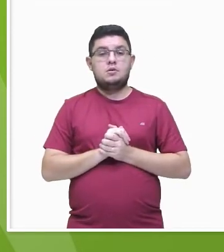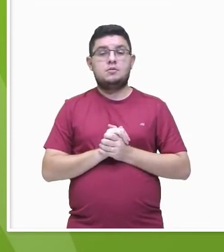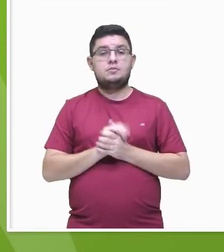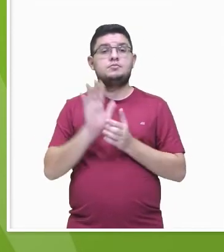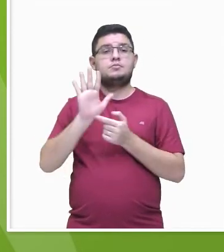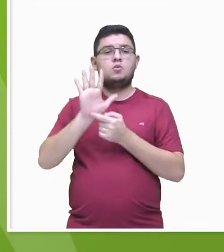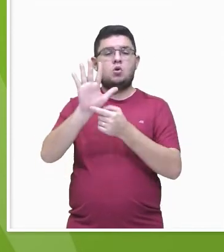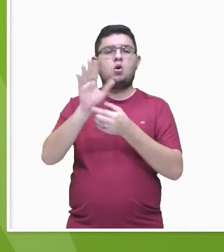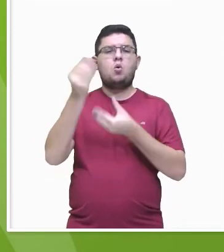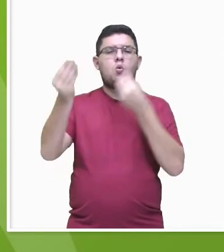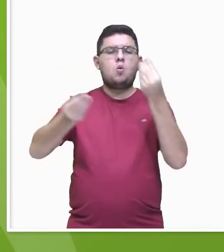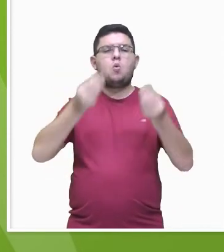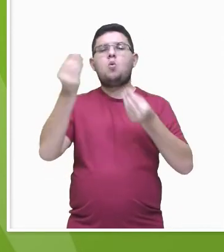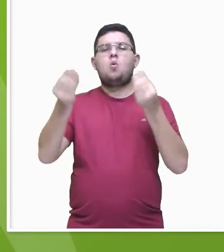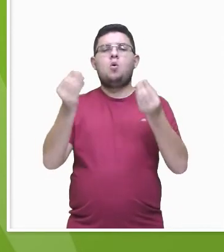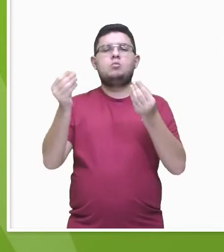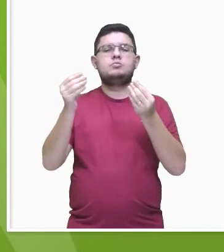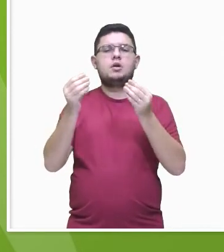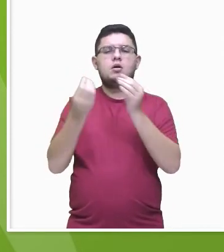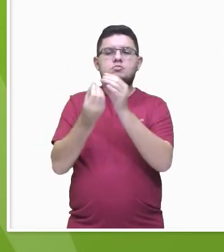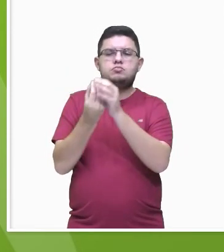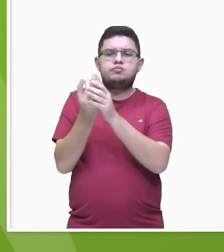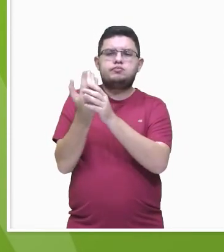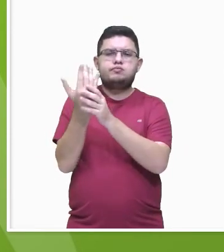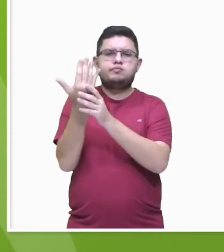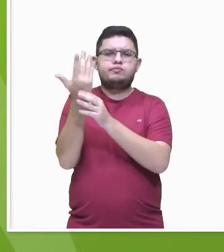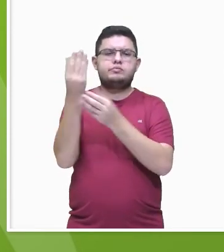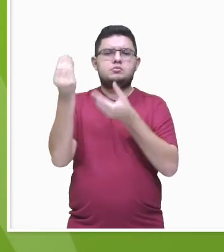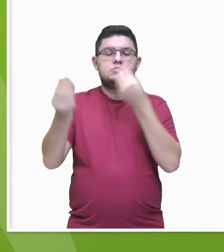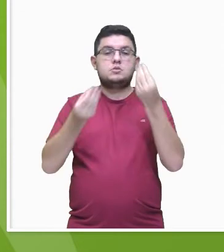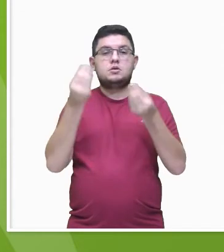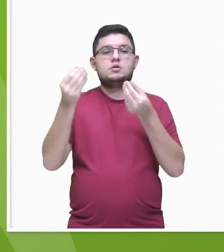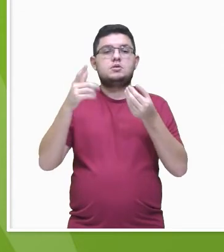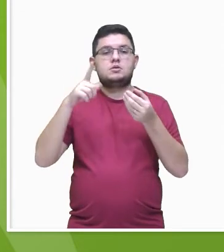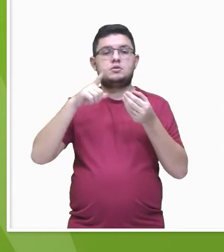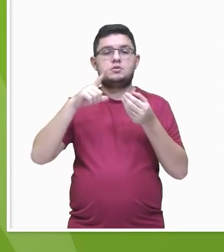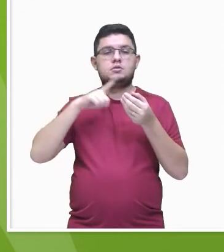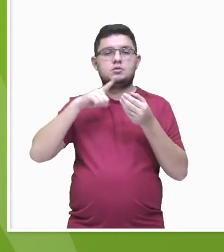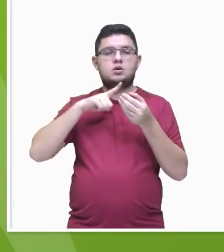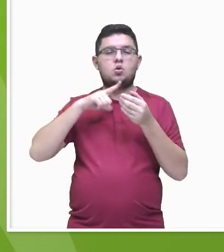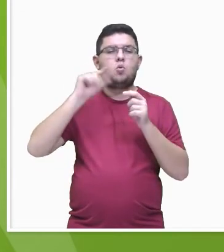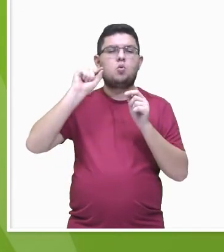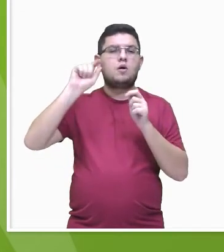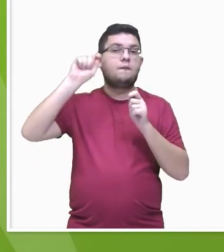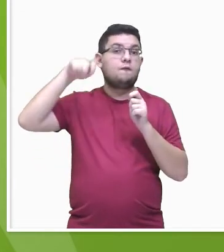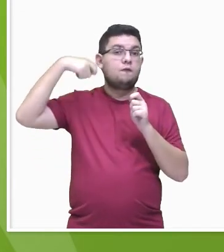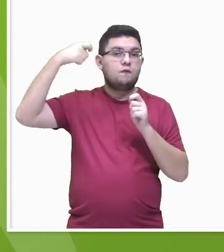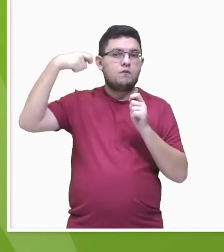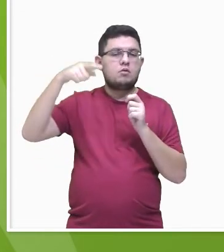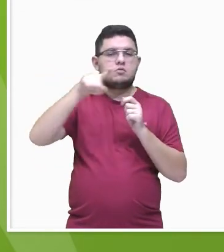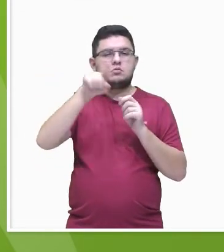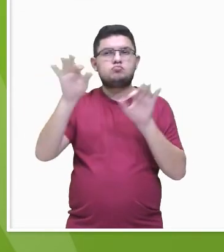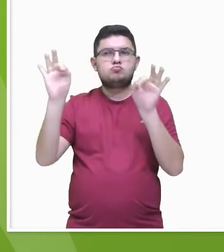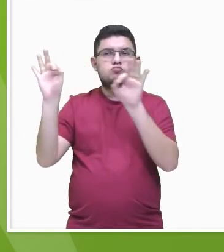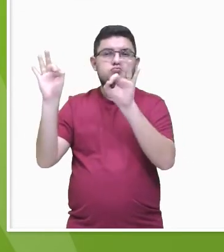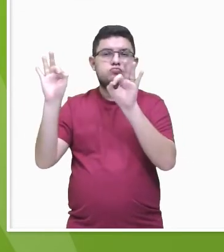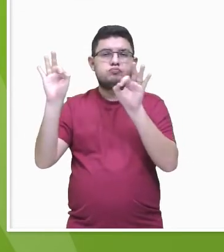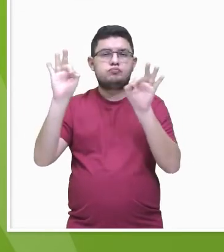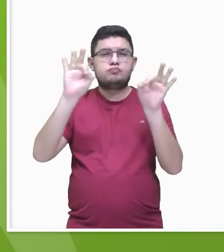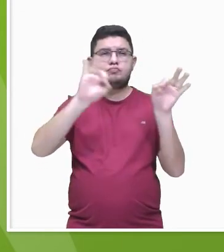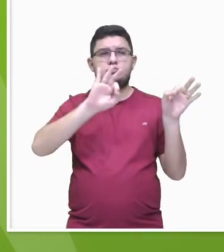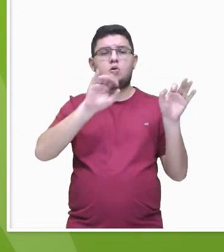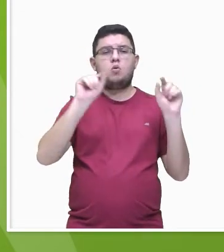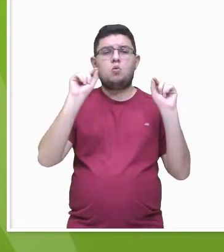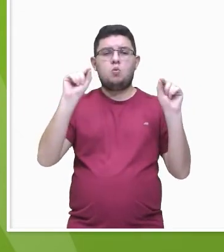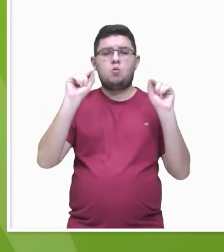está falando ali sobre essa regeneração da estrela do mar, a gente vai observar uma animação mostrando ali uma estrela do mar